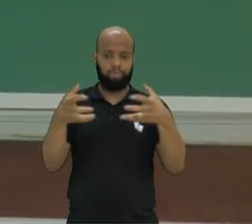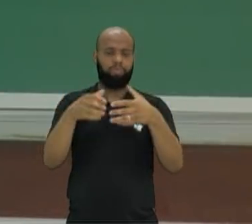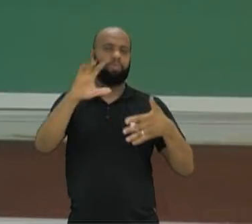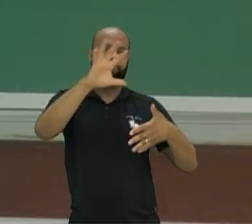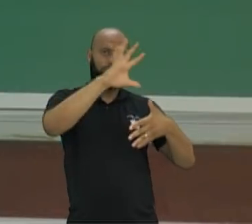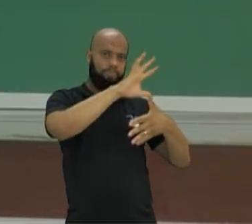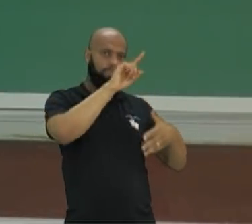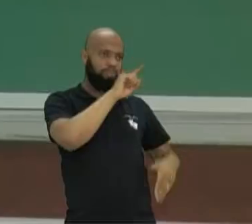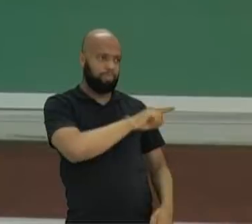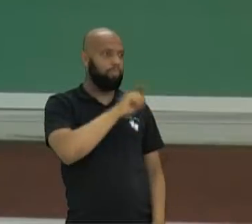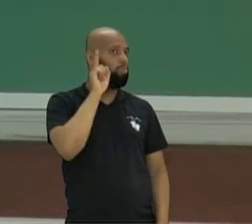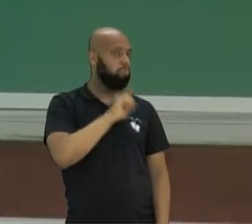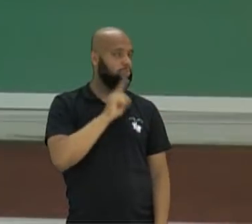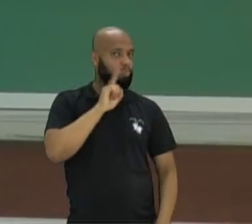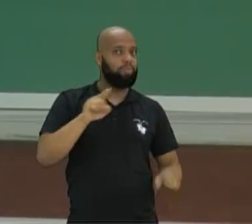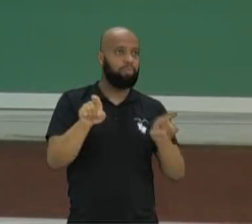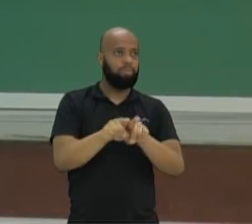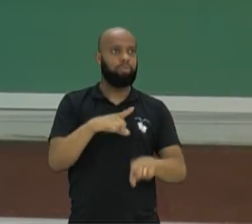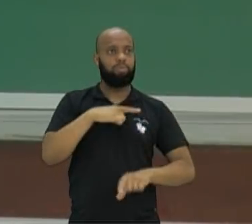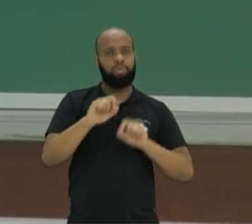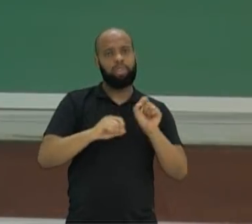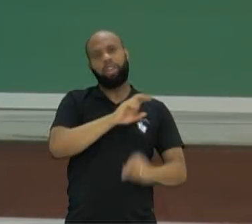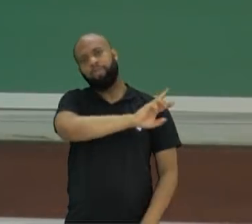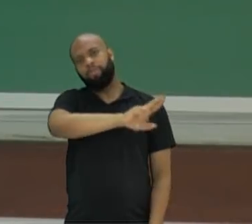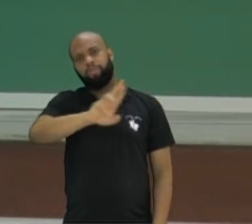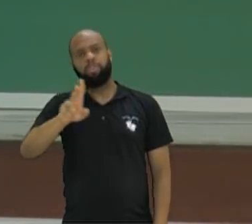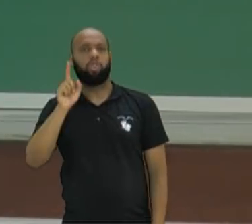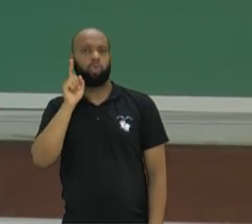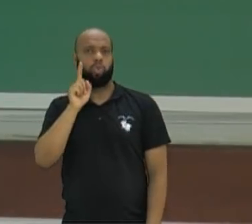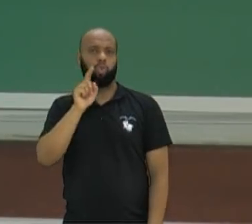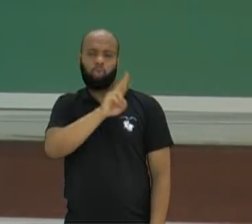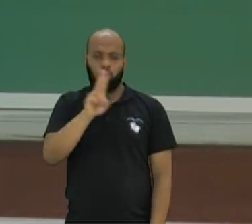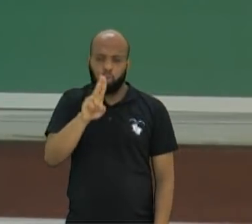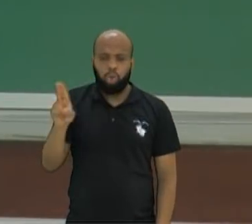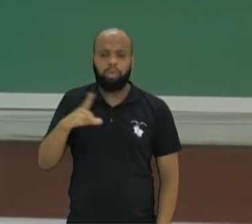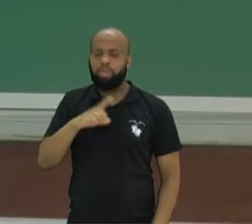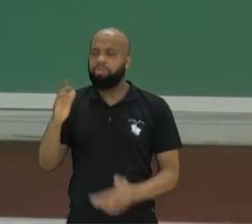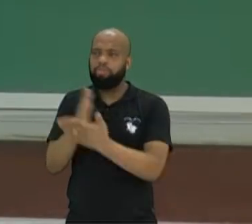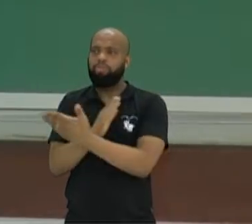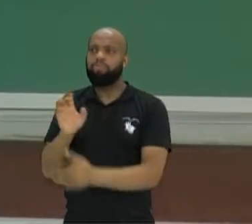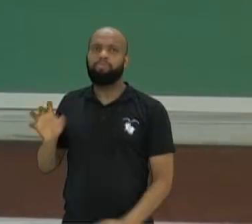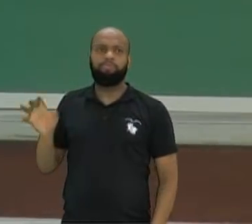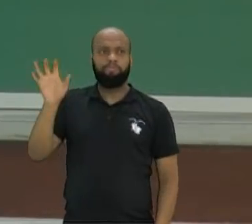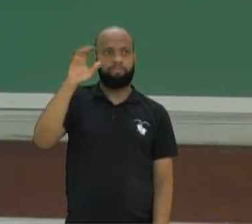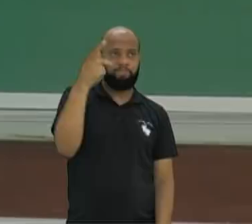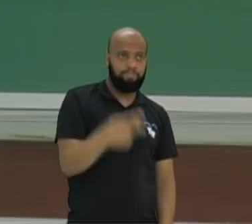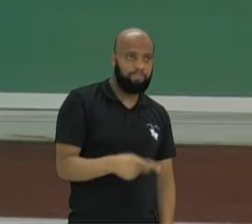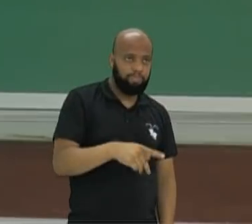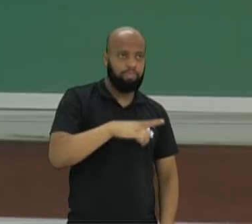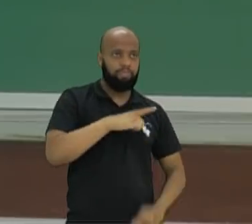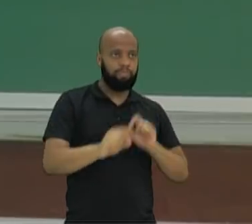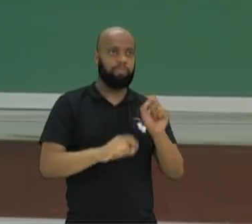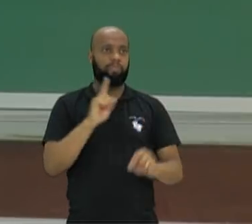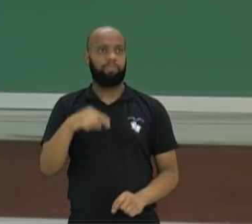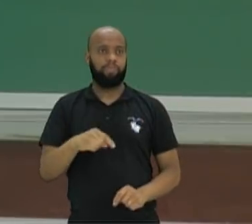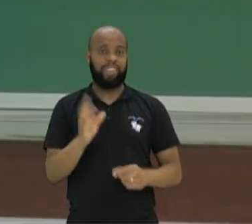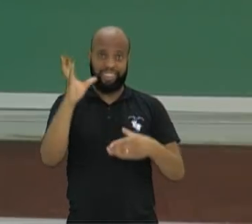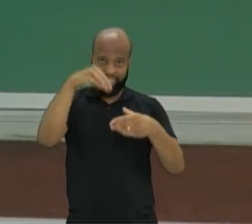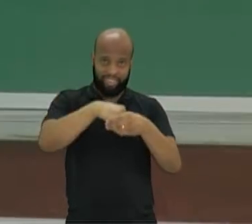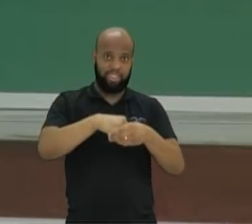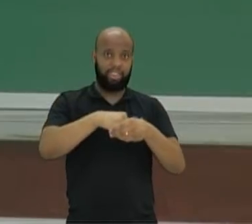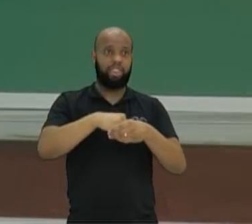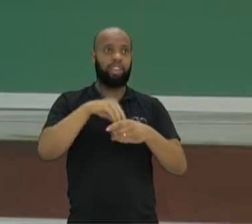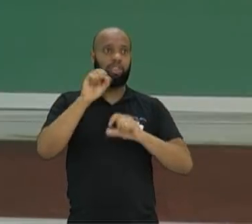americana inglesa. Então ela tem várias nomenclaturas em determinadas regiões. Inclusive aqui, então nós podemos colocar os holandeses, né,